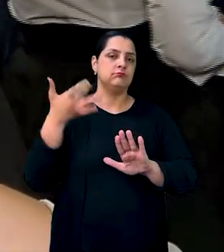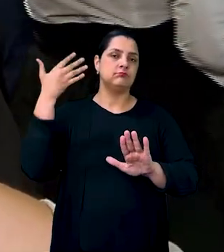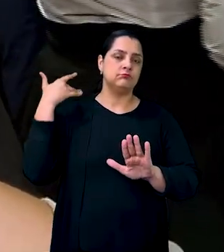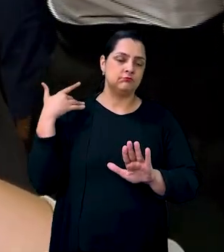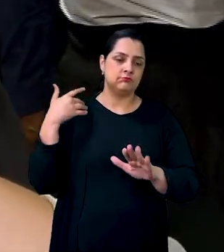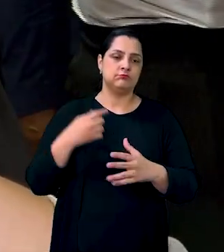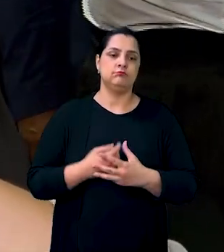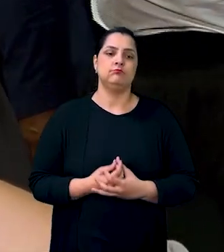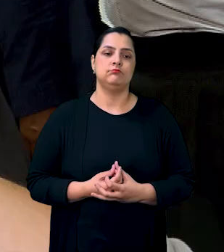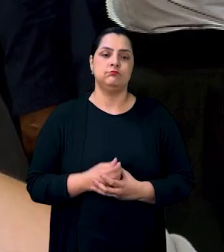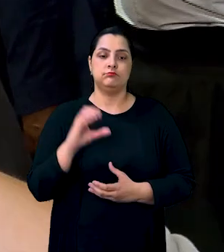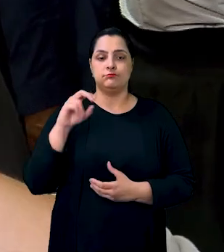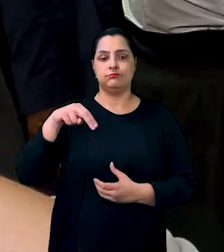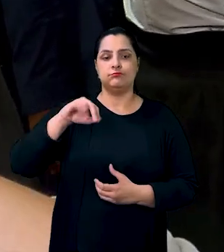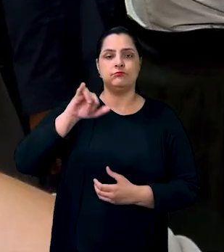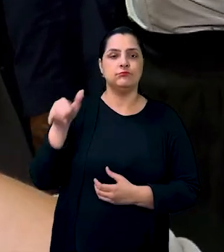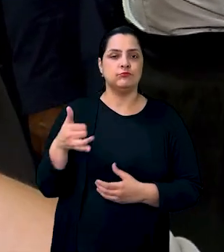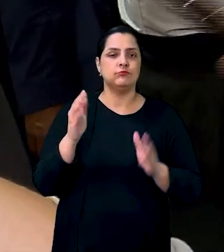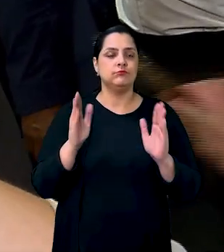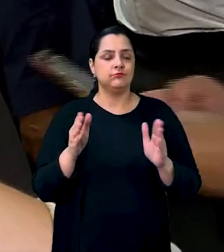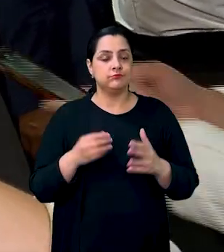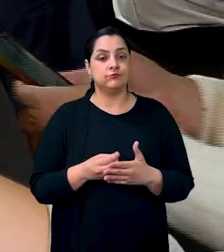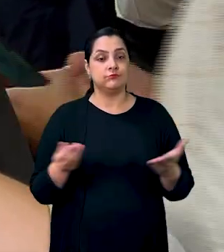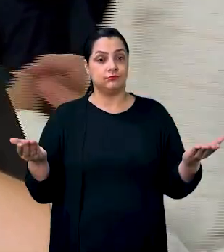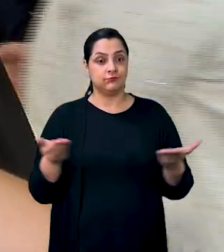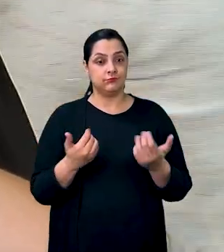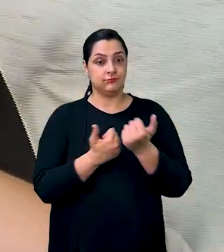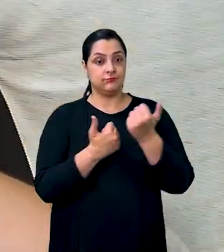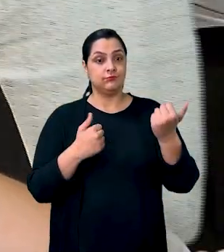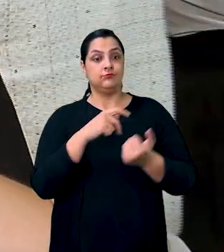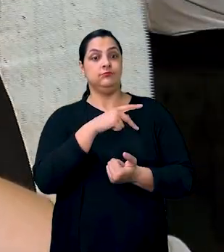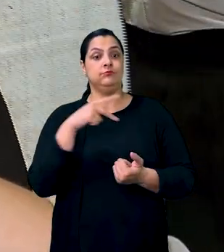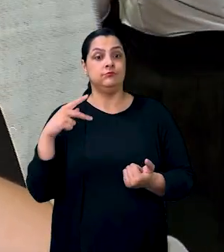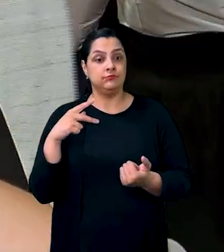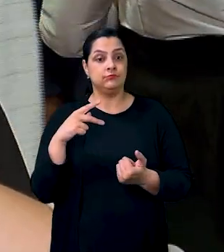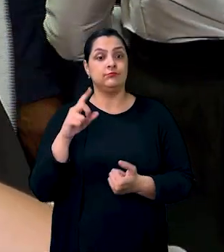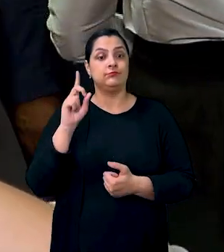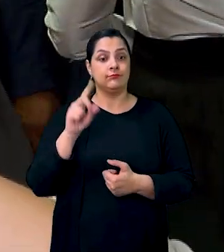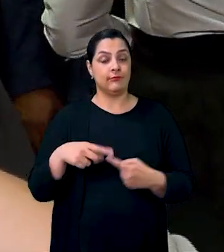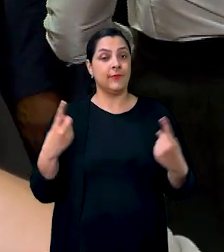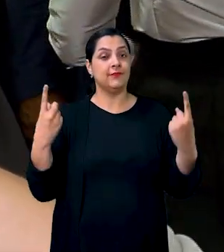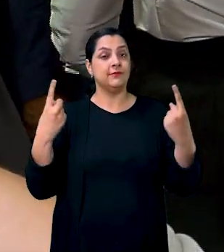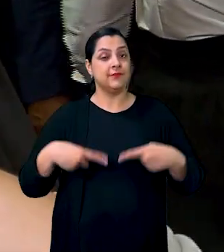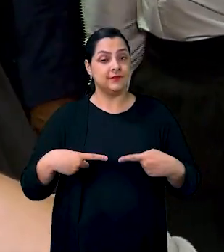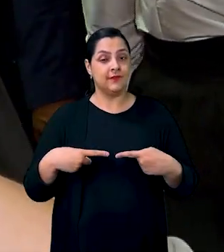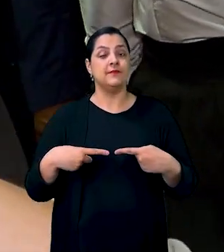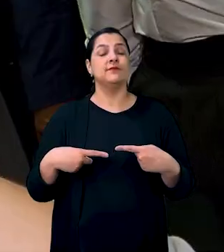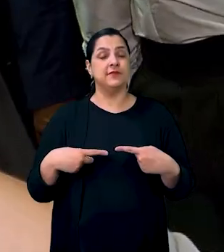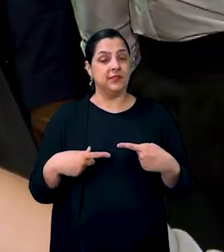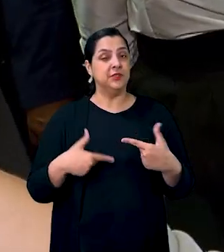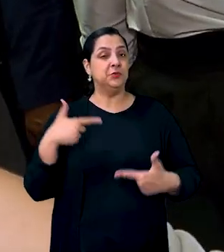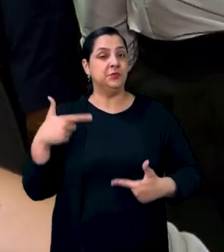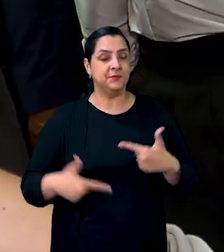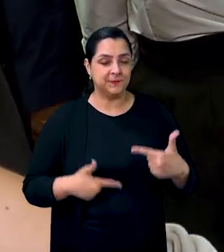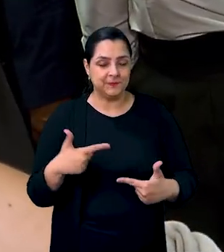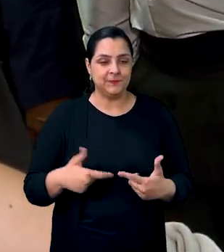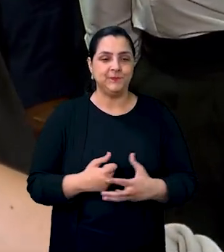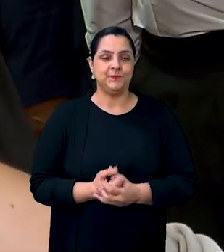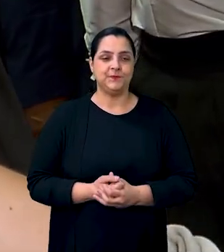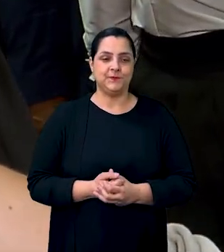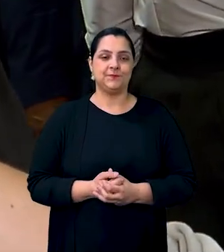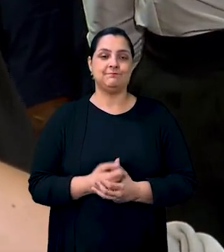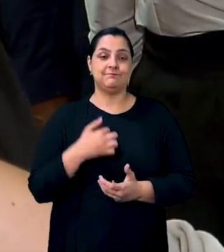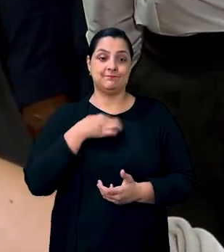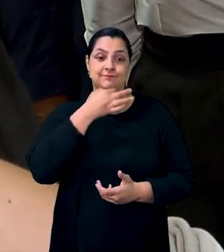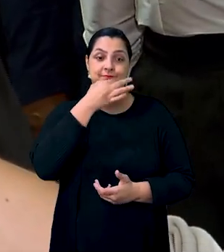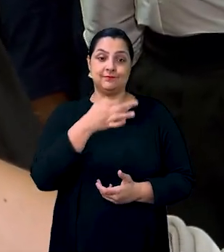corregedoria, passando pelo CNJ, agora a vice-presidência, que é um desafio enorme, e acho